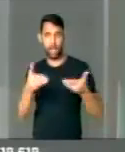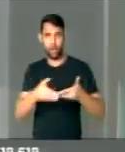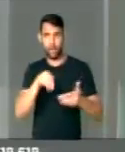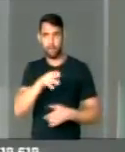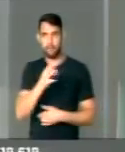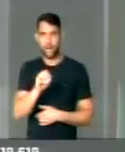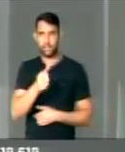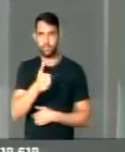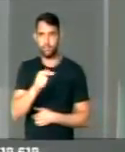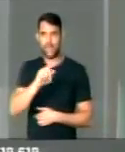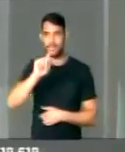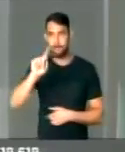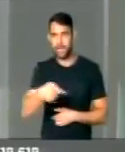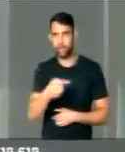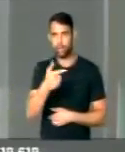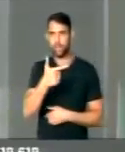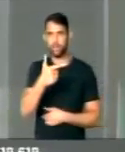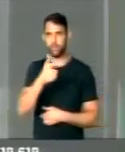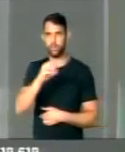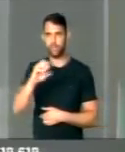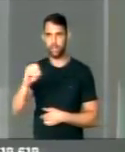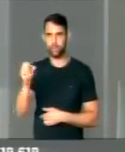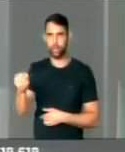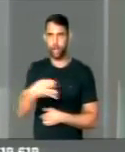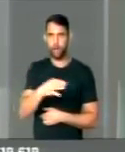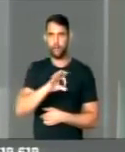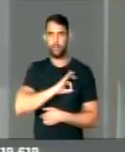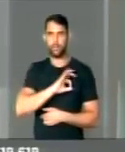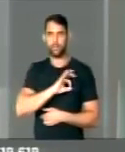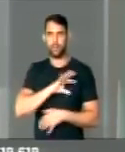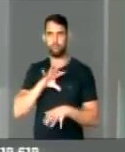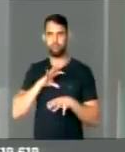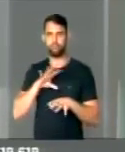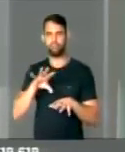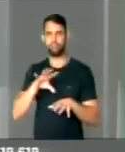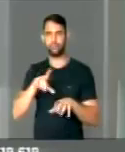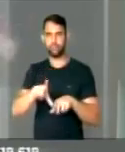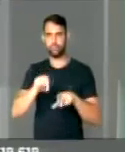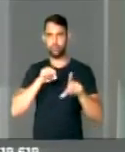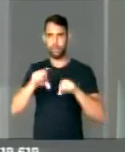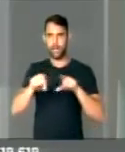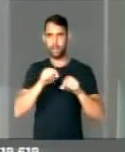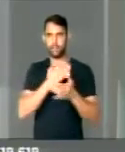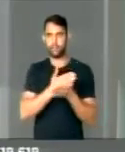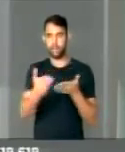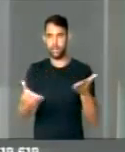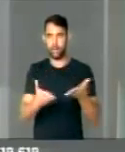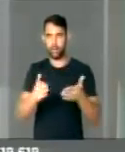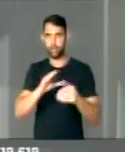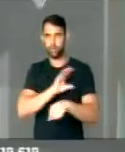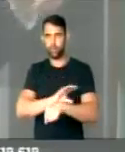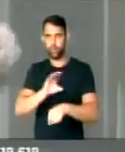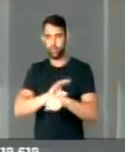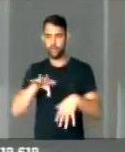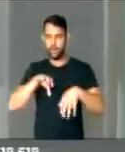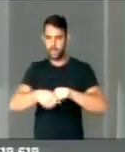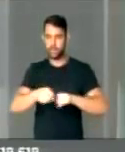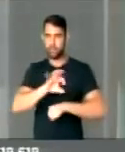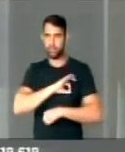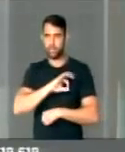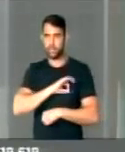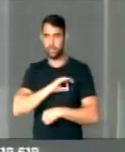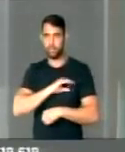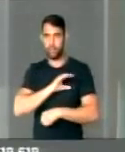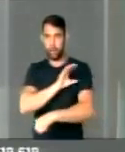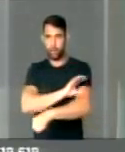2017, mais 1.200 novos policiais nomeados, que estão saindo agora do curso de formação, porque agora o